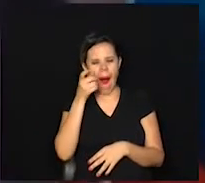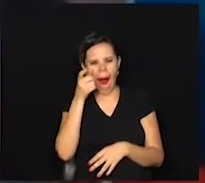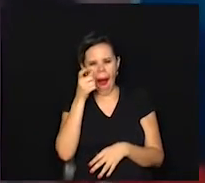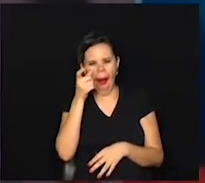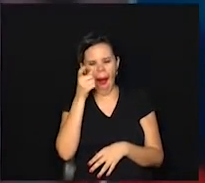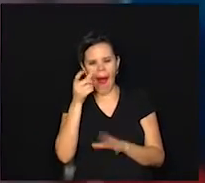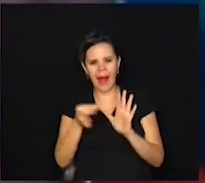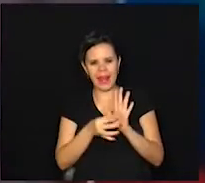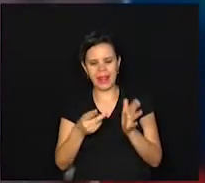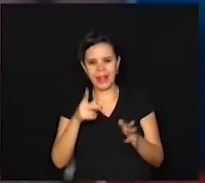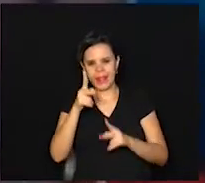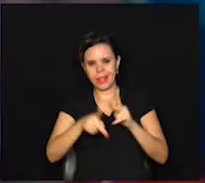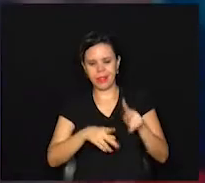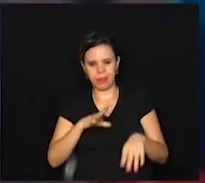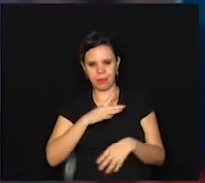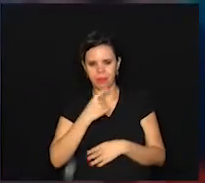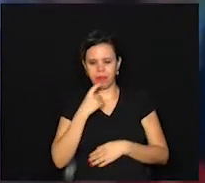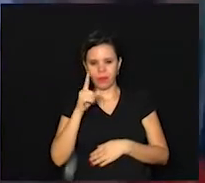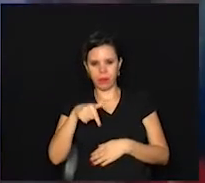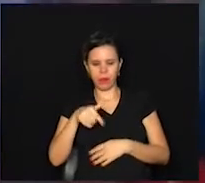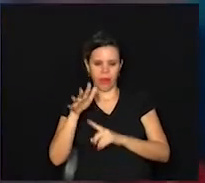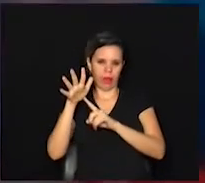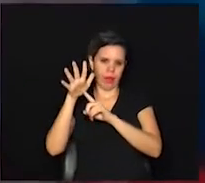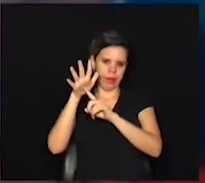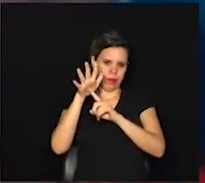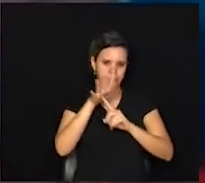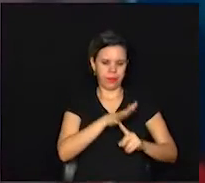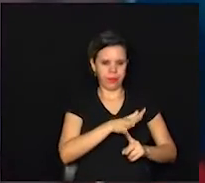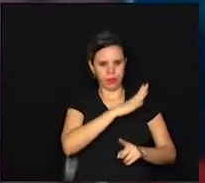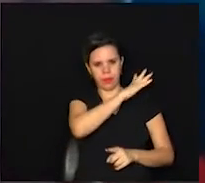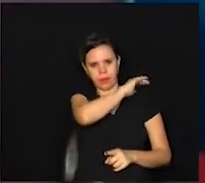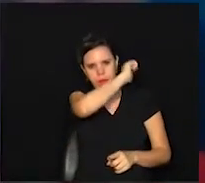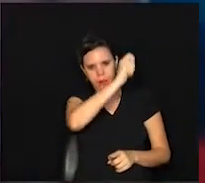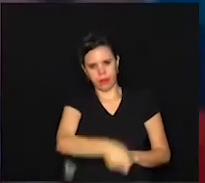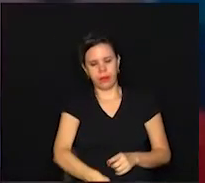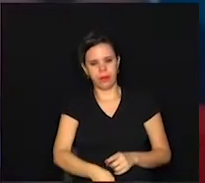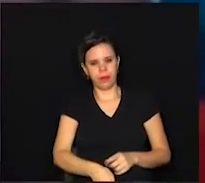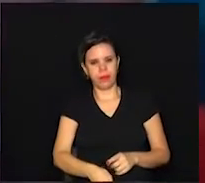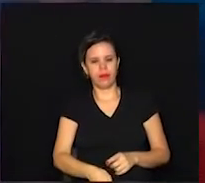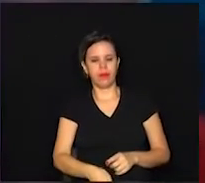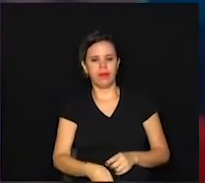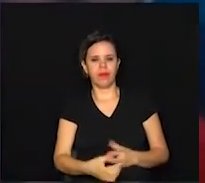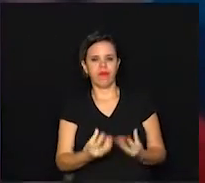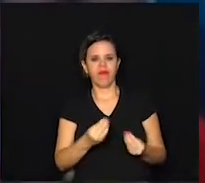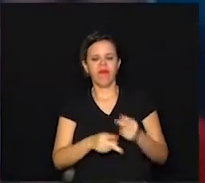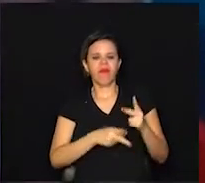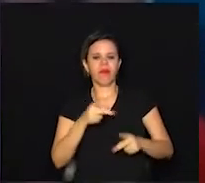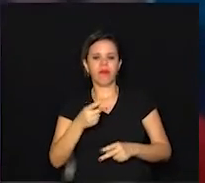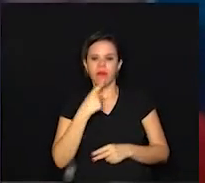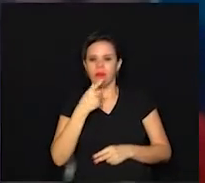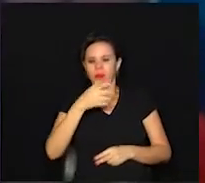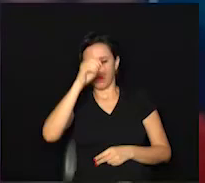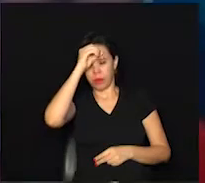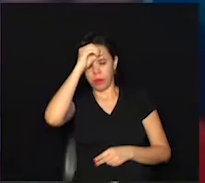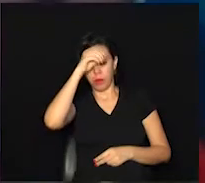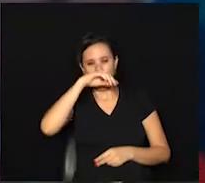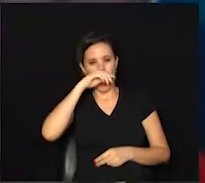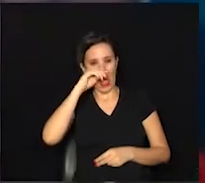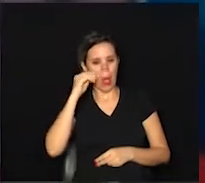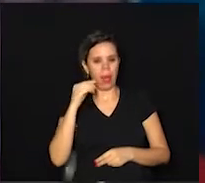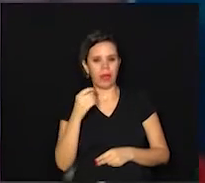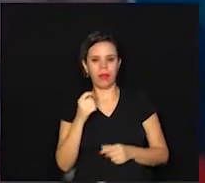pessoas aqui na cidade que foram vítimas da ditadura militar. Muita gente aqui em Campinas não sabia que